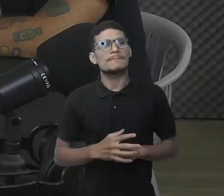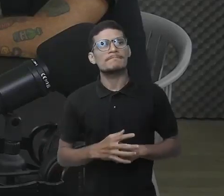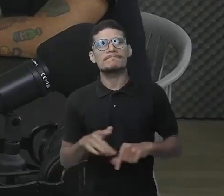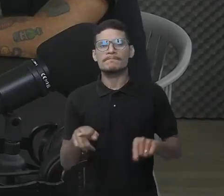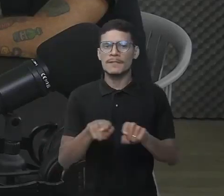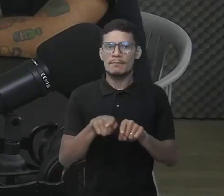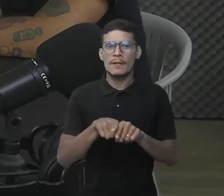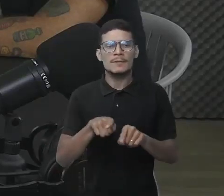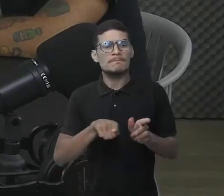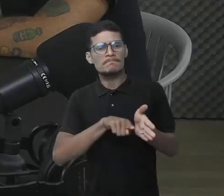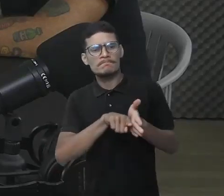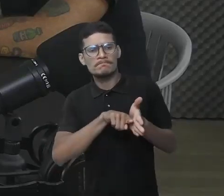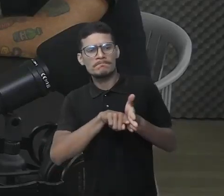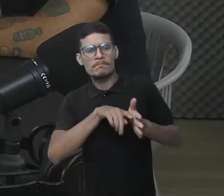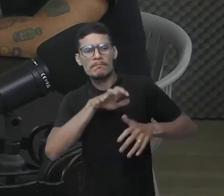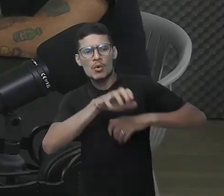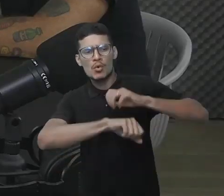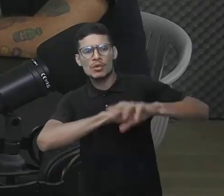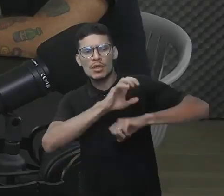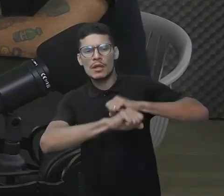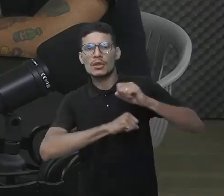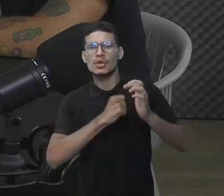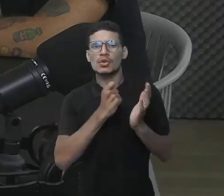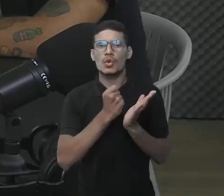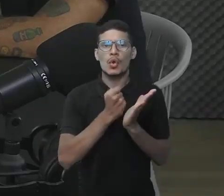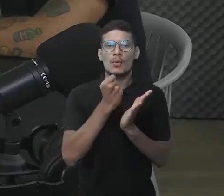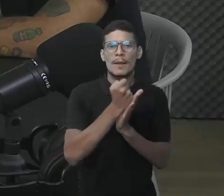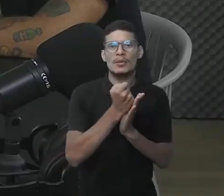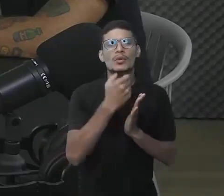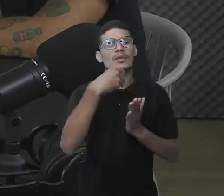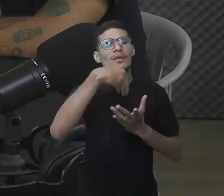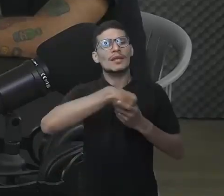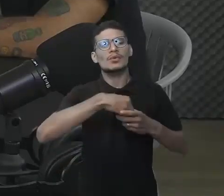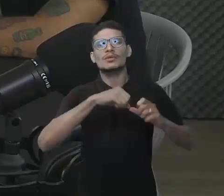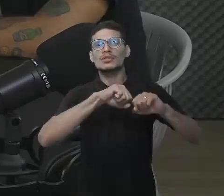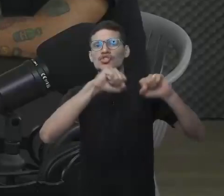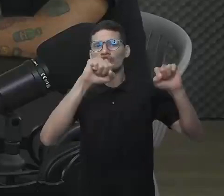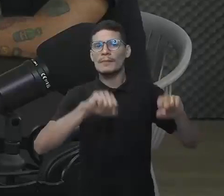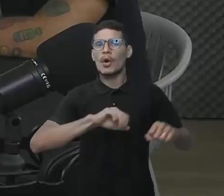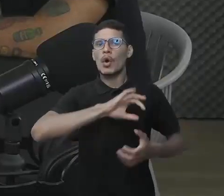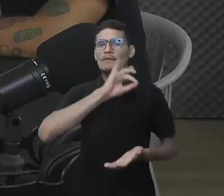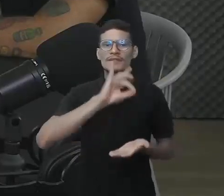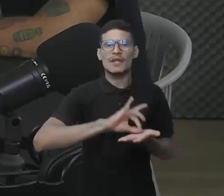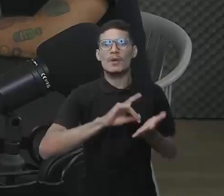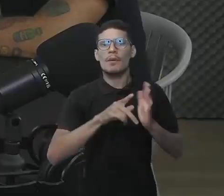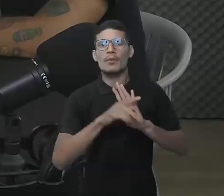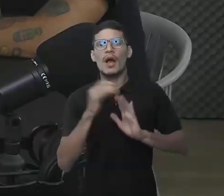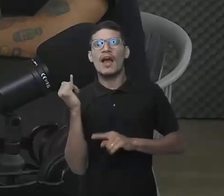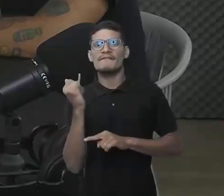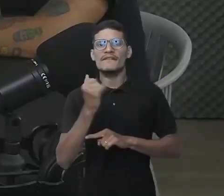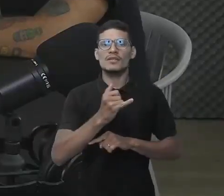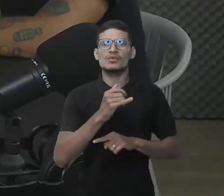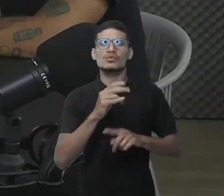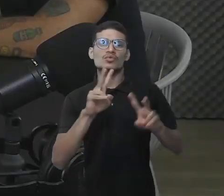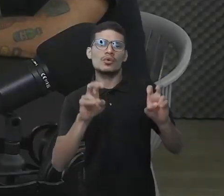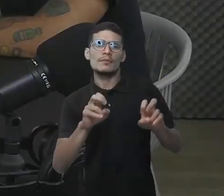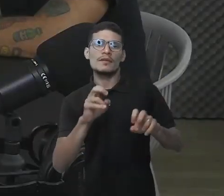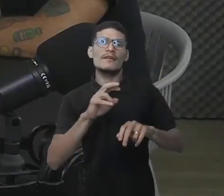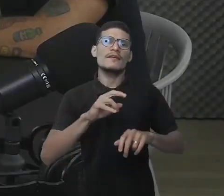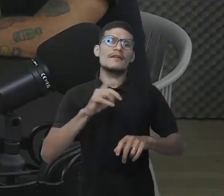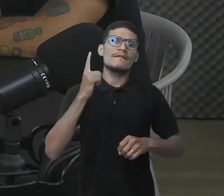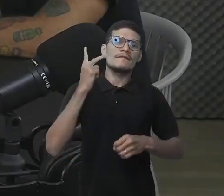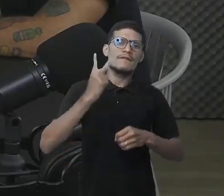uma busca muito grande nos documentos, nos sistemas oficiais de notificação de casos de violência contra